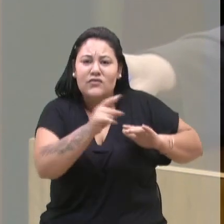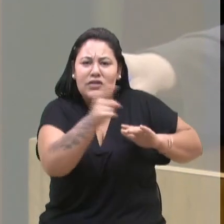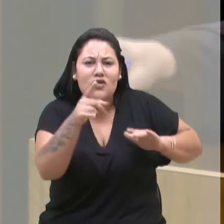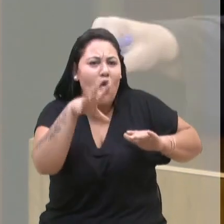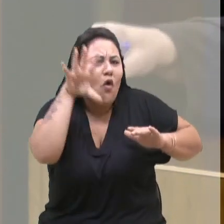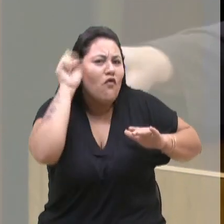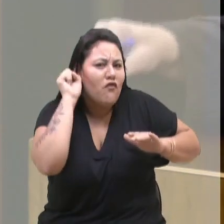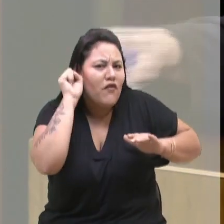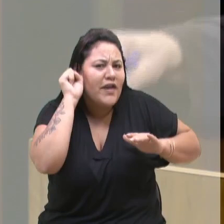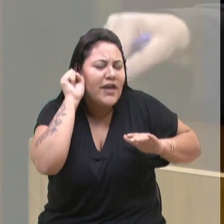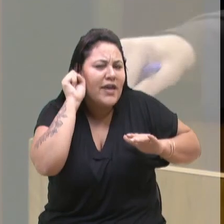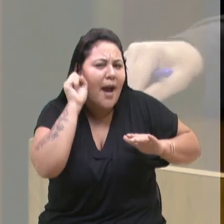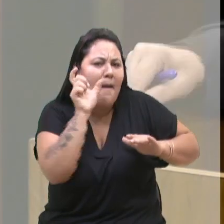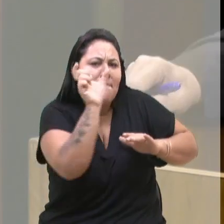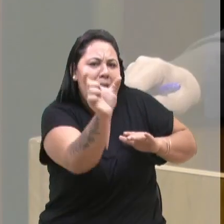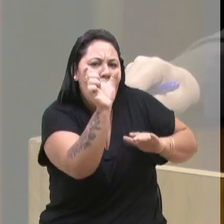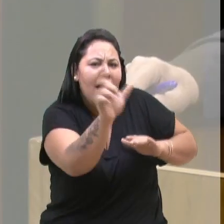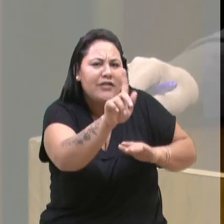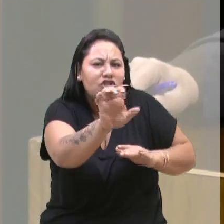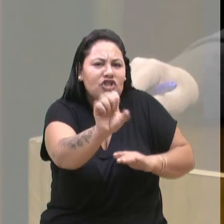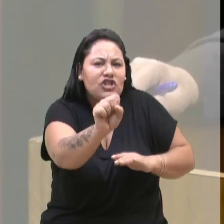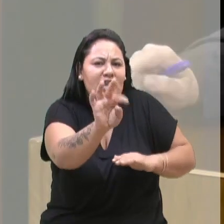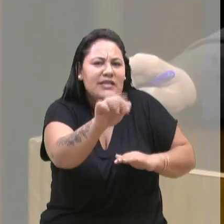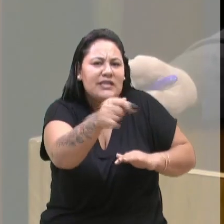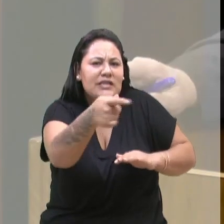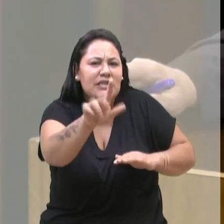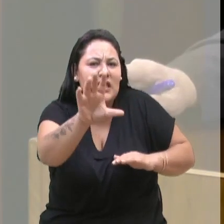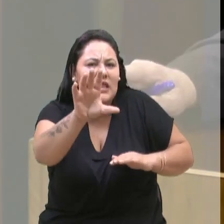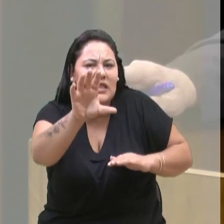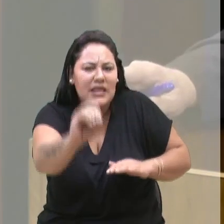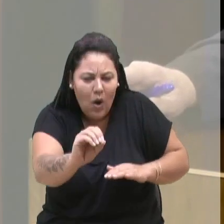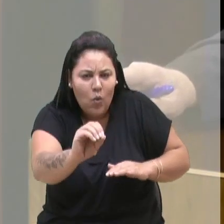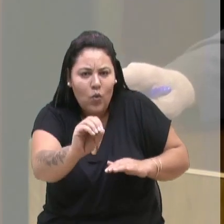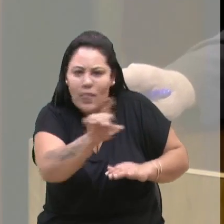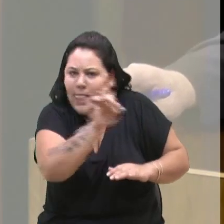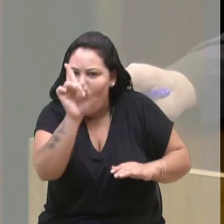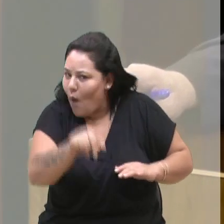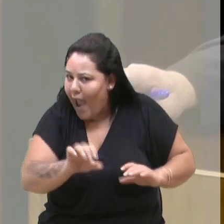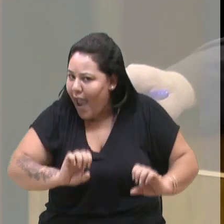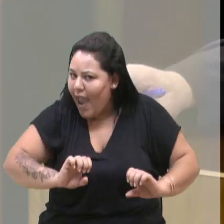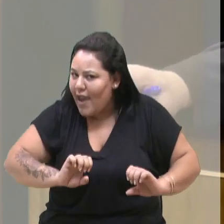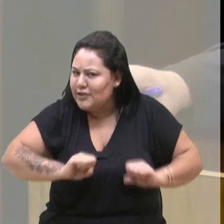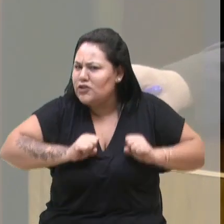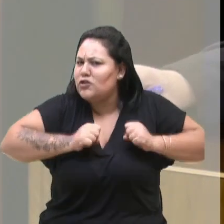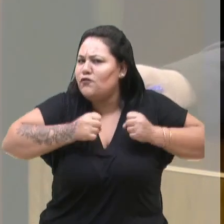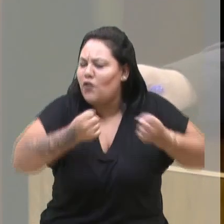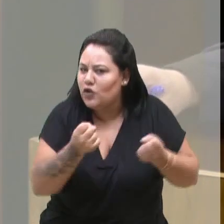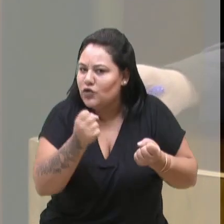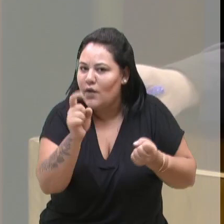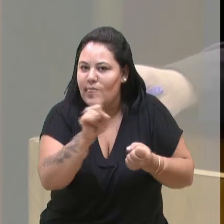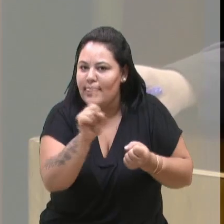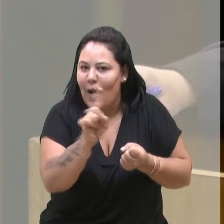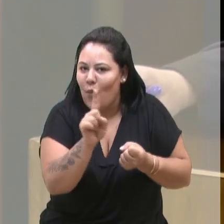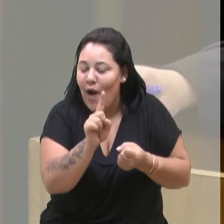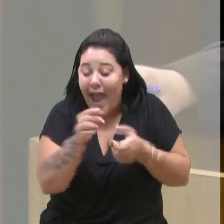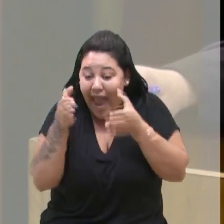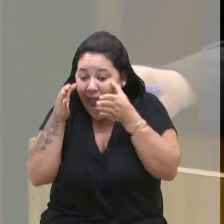gestão, gestão é foco nos resultados, não é esforço. O esforço é importante, muito